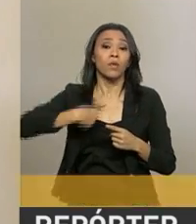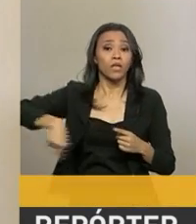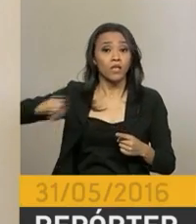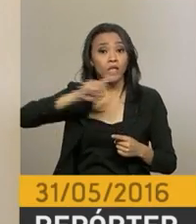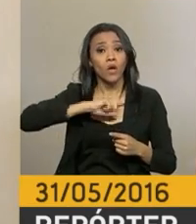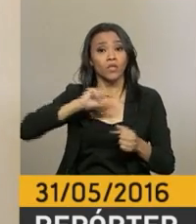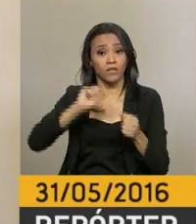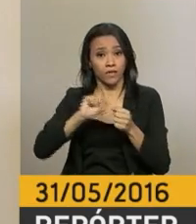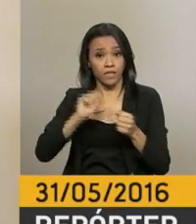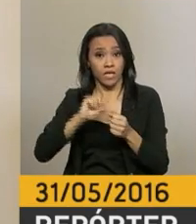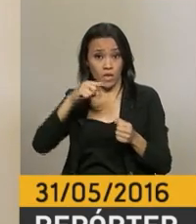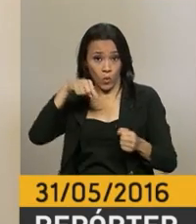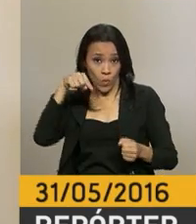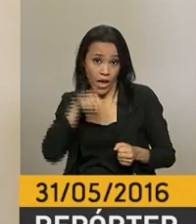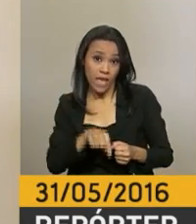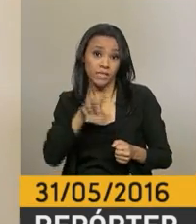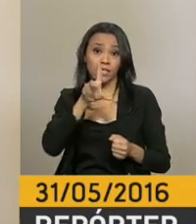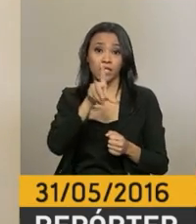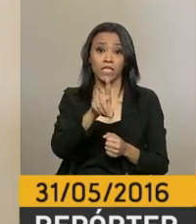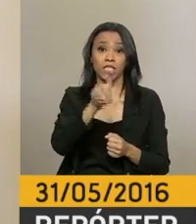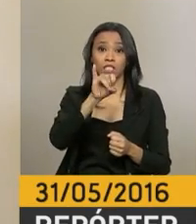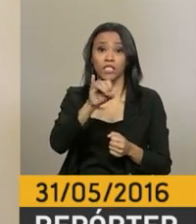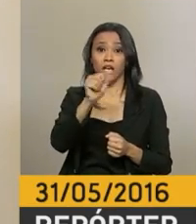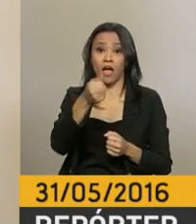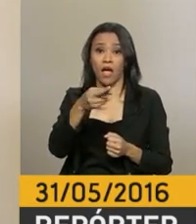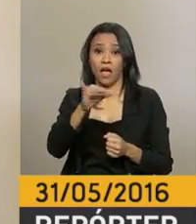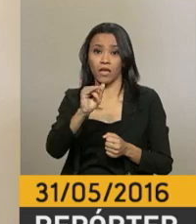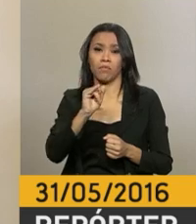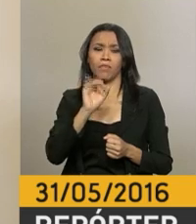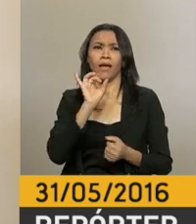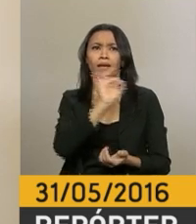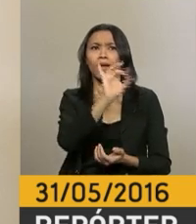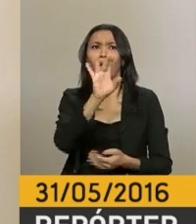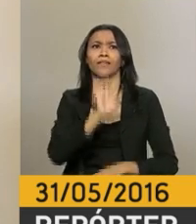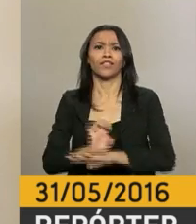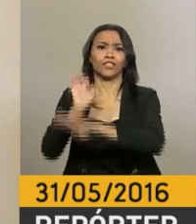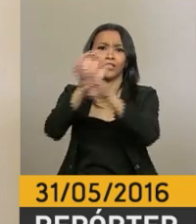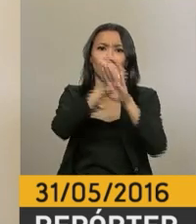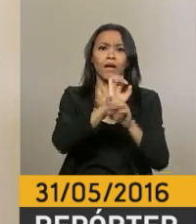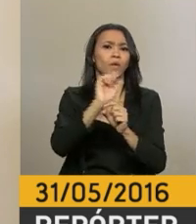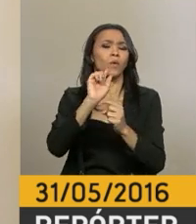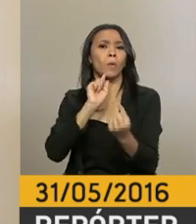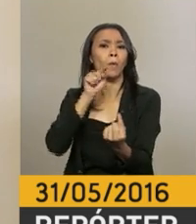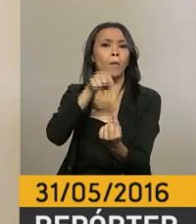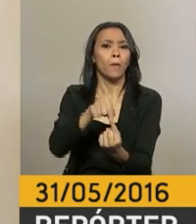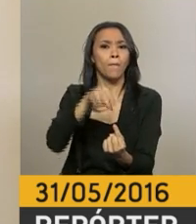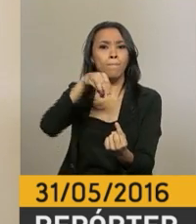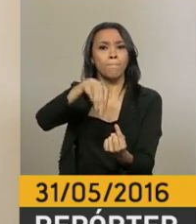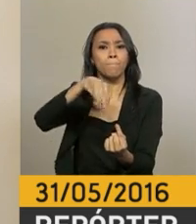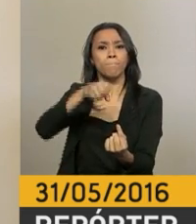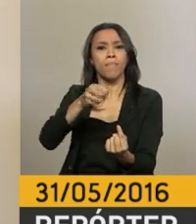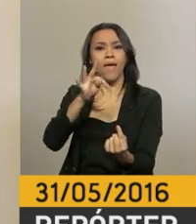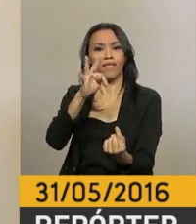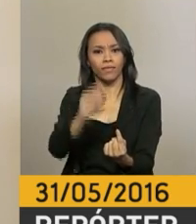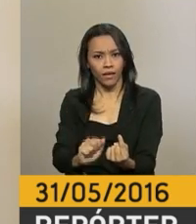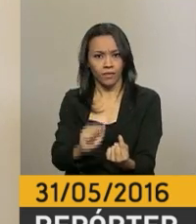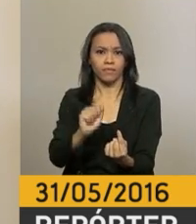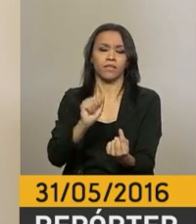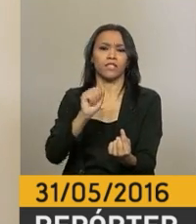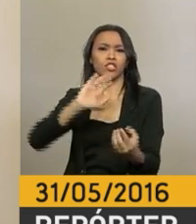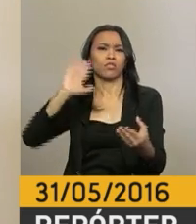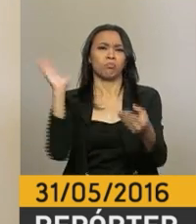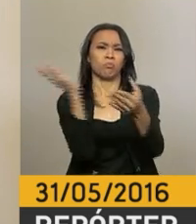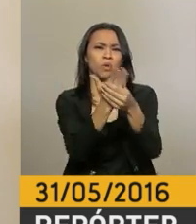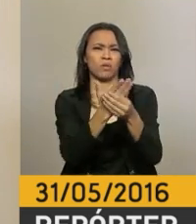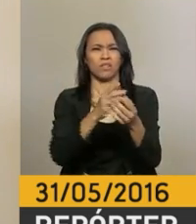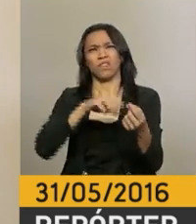essas diárias extras para cada um dos estados, metas de um verdadeiro mutirão dos inquéritos em relação não